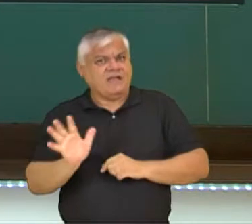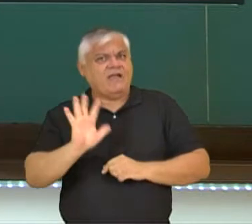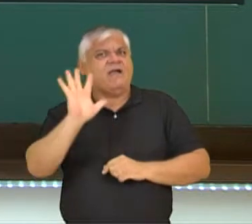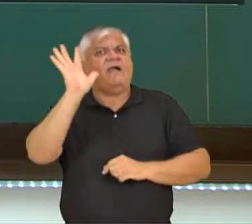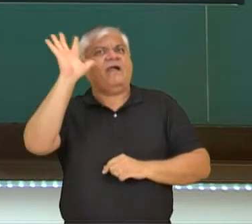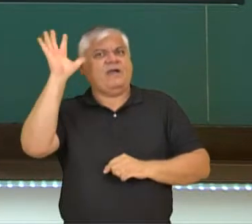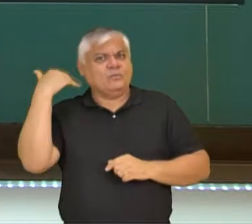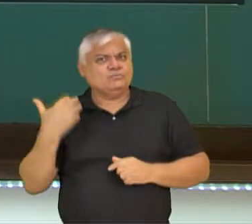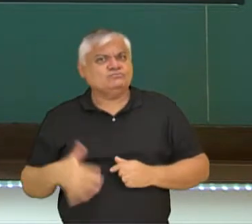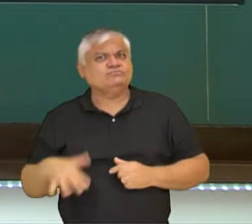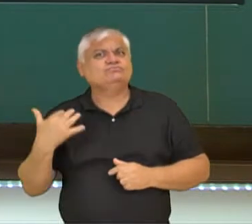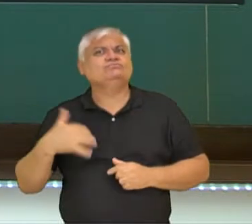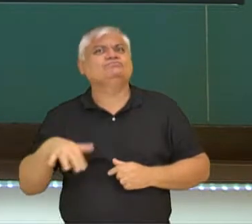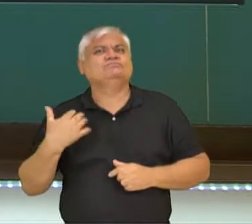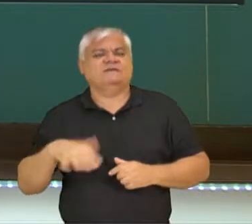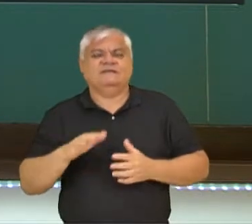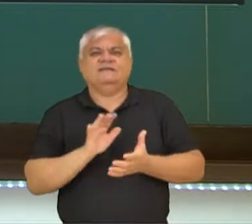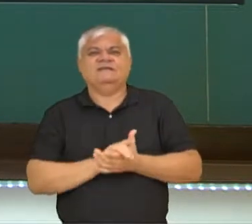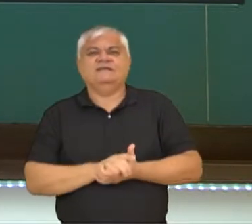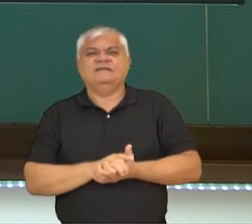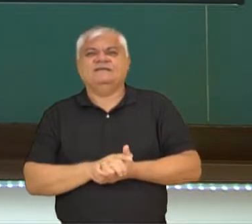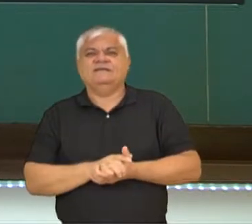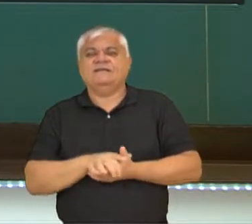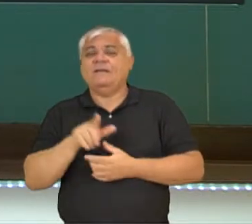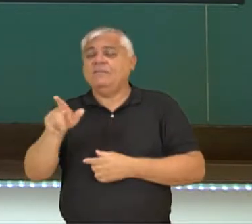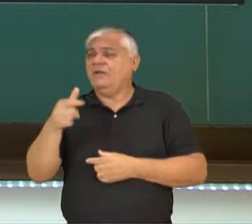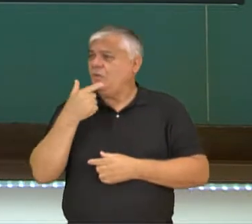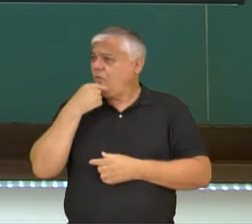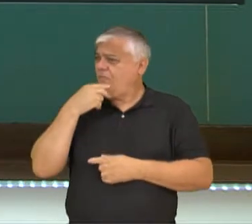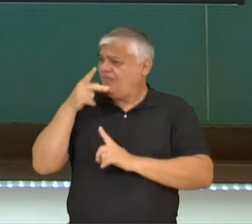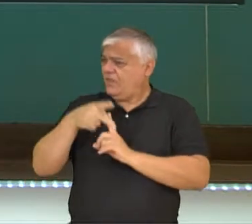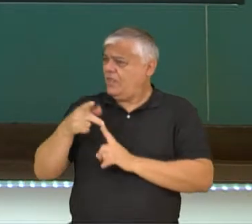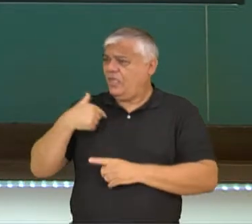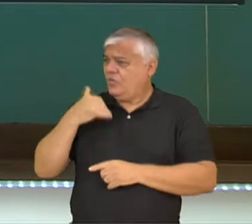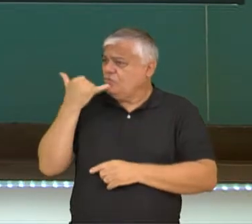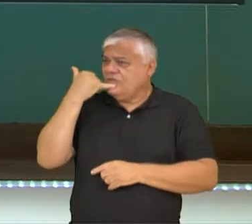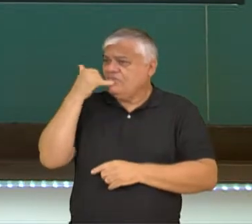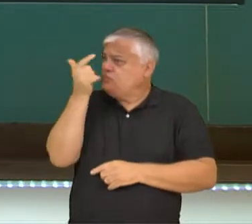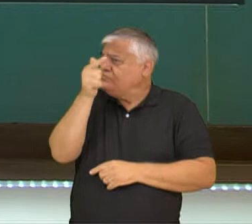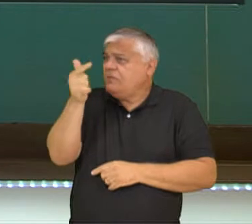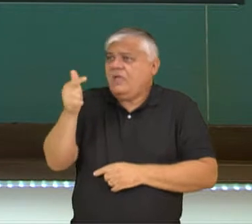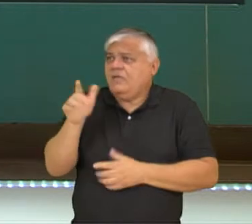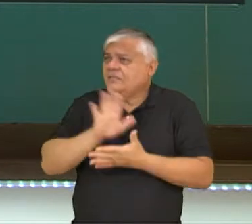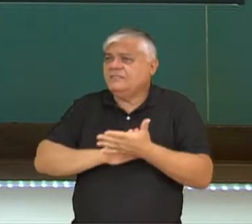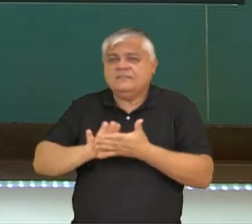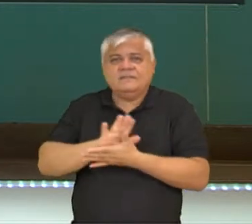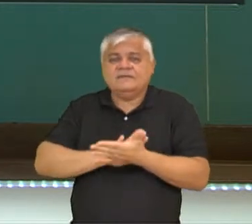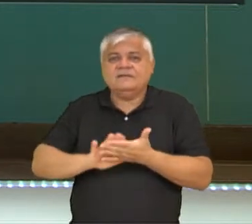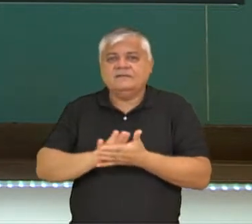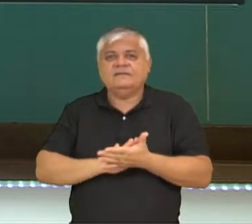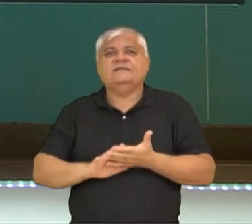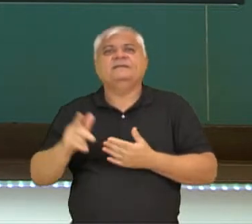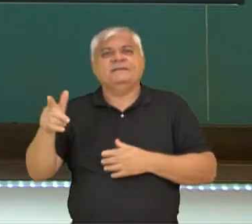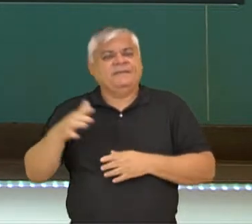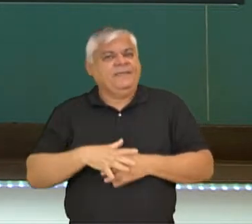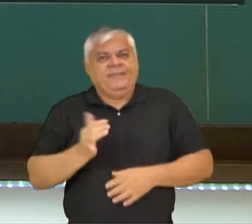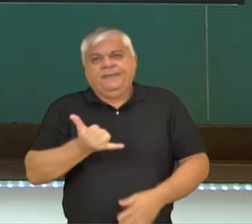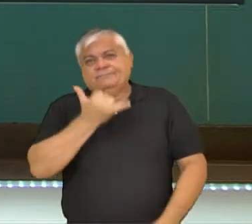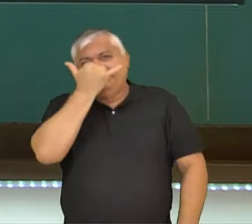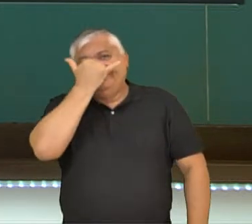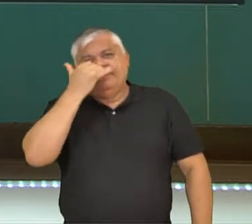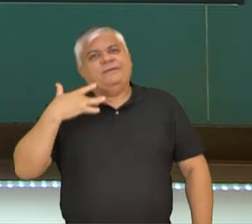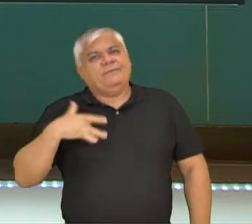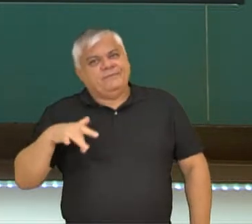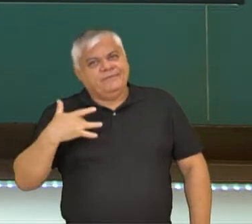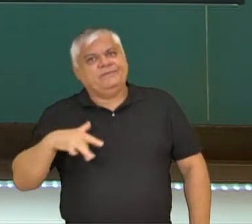a conta de telefone muito alta. Mas o personagem afirma que nem tem telefone. Então veja como ele é azarado com